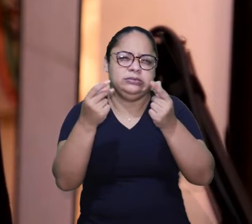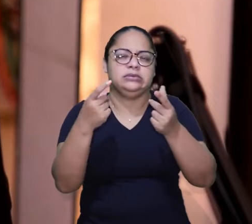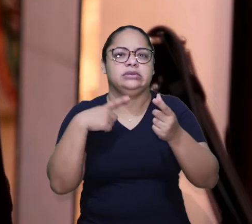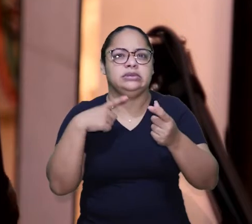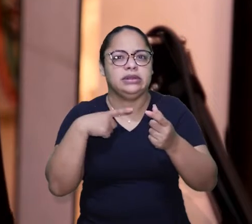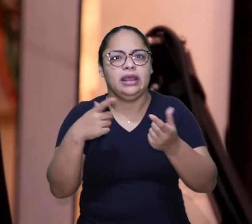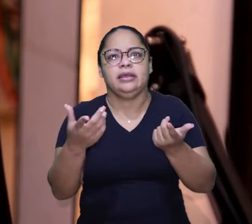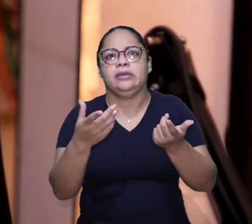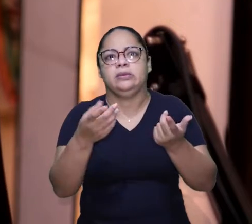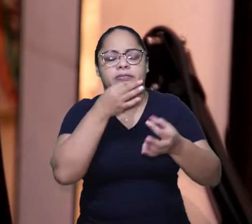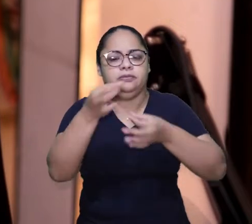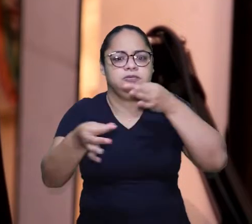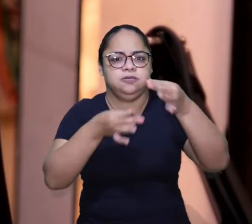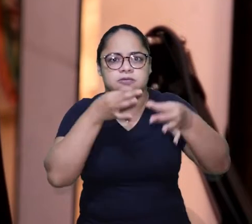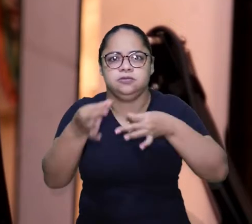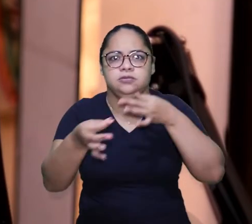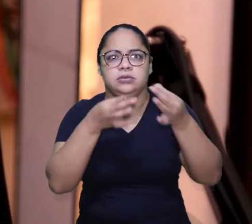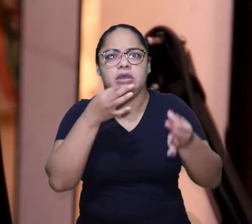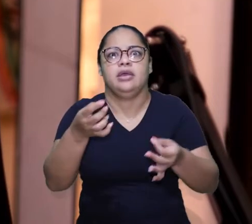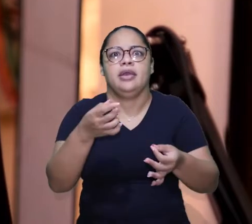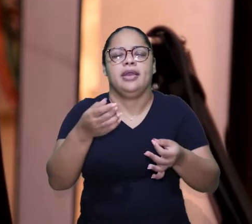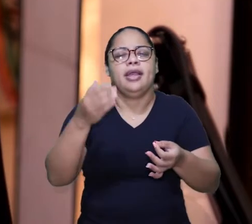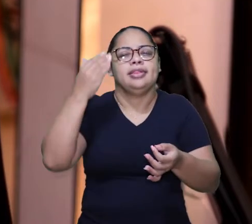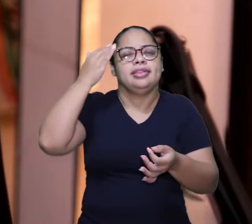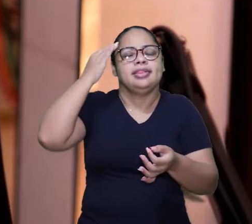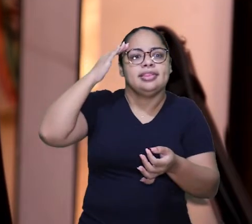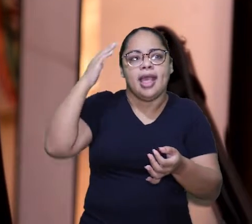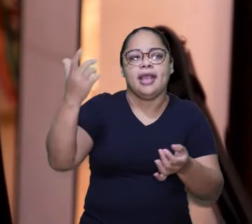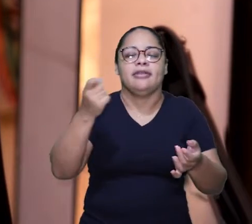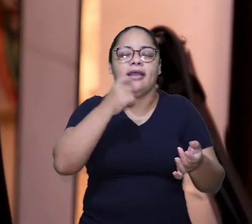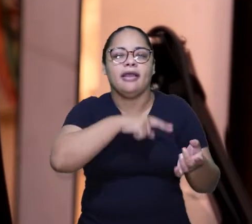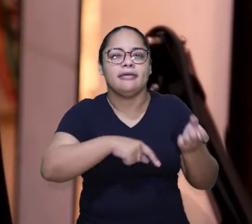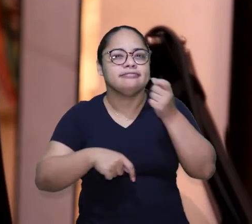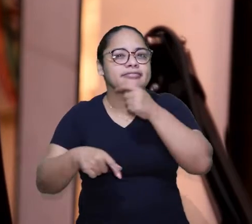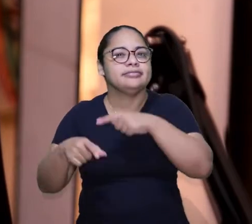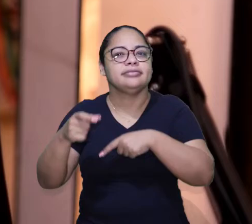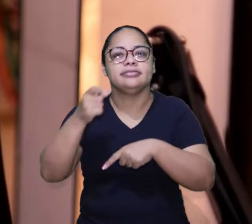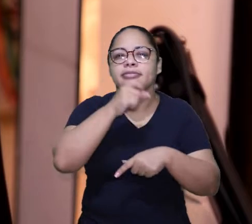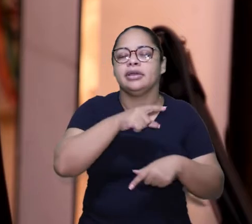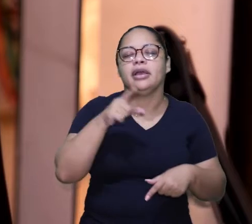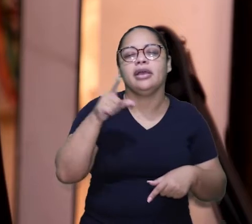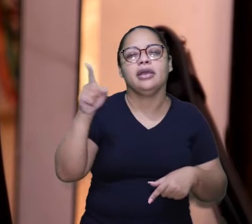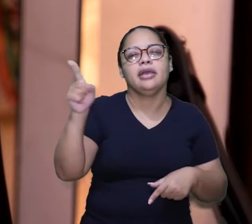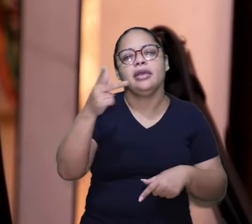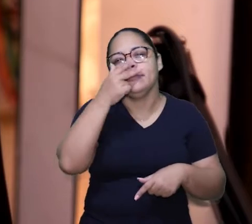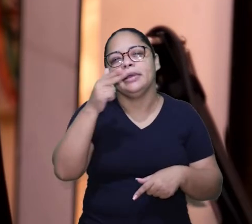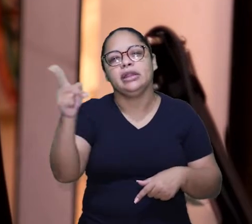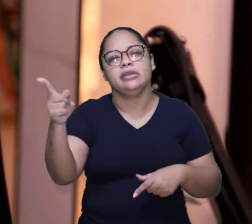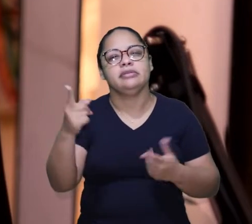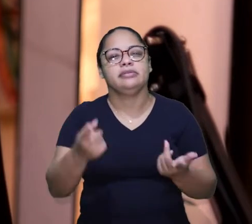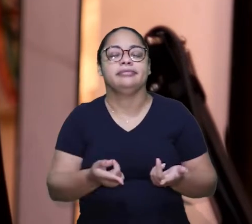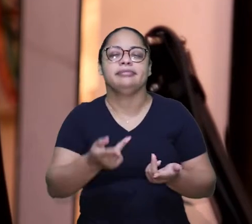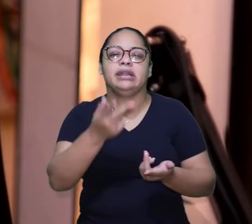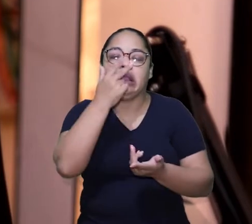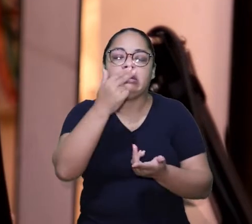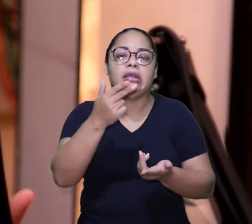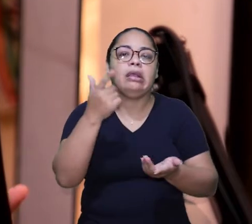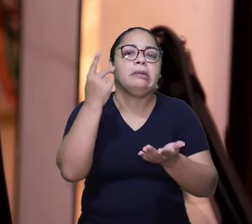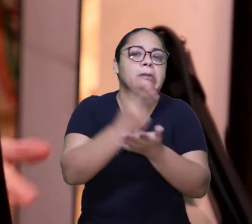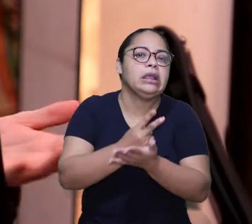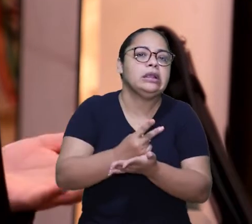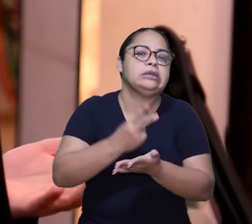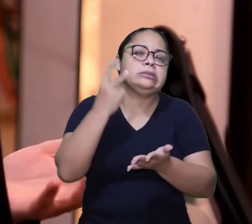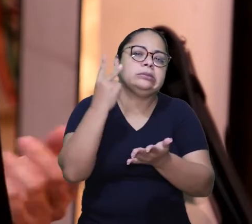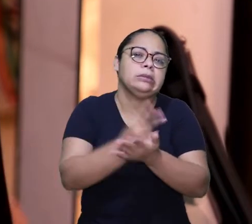ácidos que gostam da Sacha eu notei que essa galera não tava ficando mais assim pô tá ficando meio repetitivo tá ficando meio muito